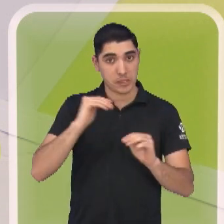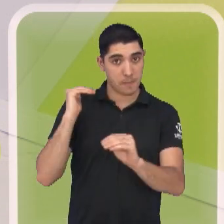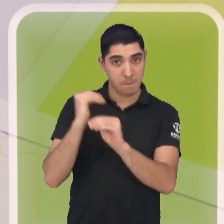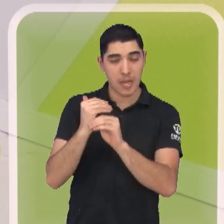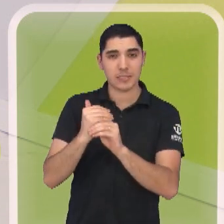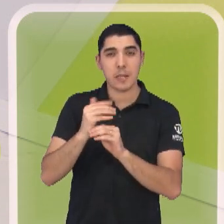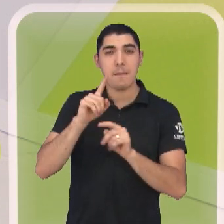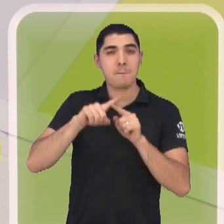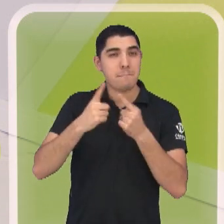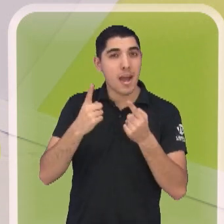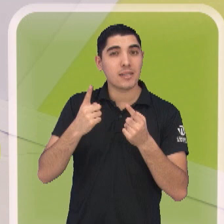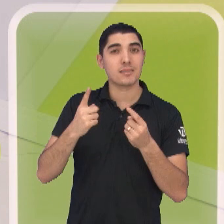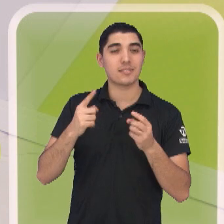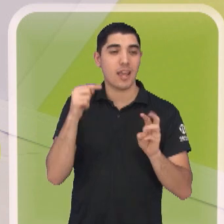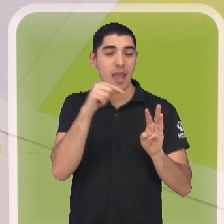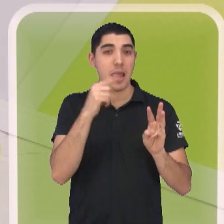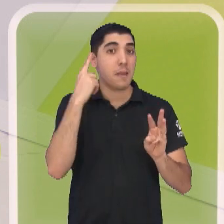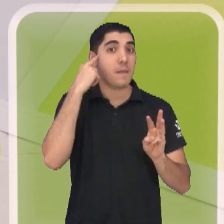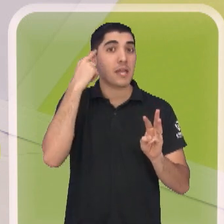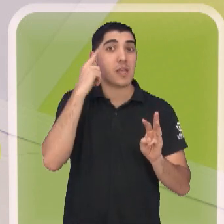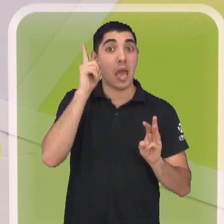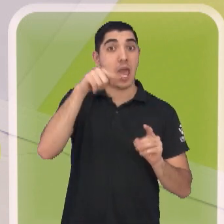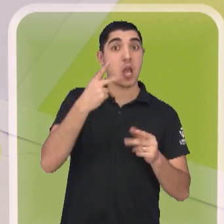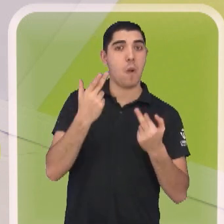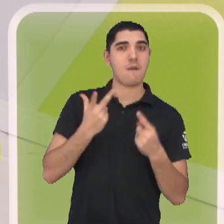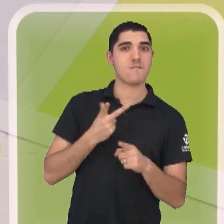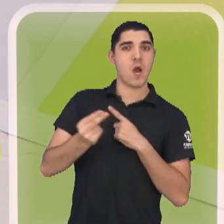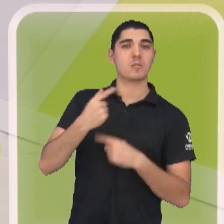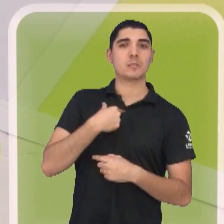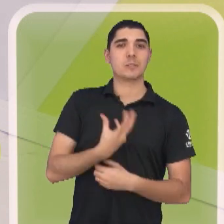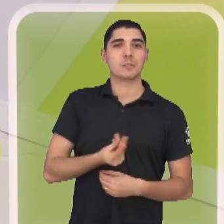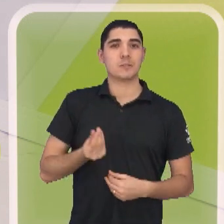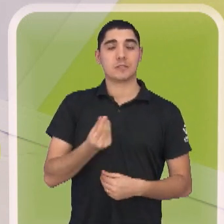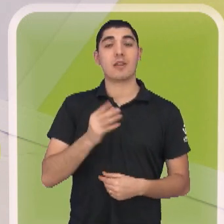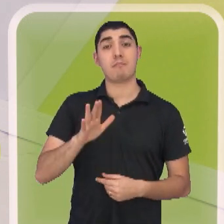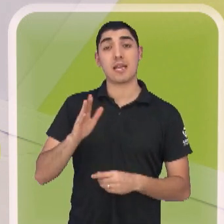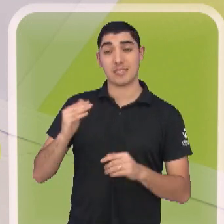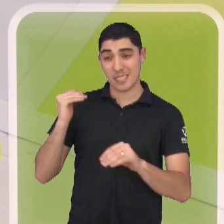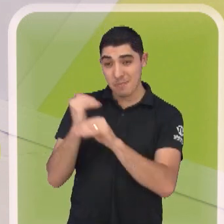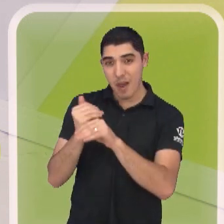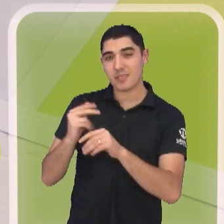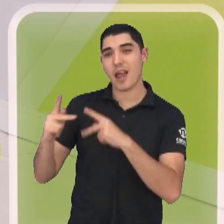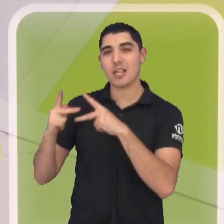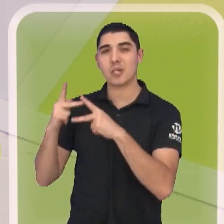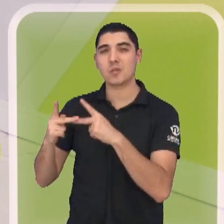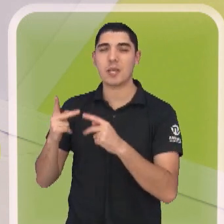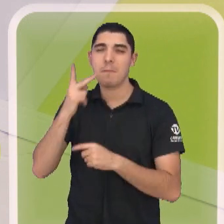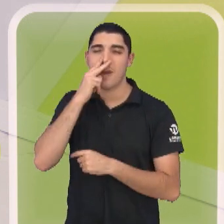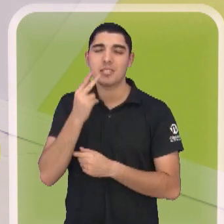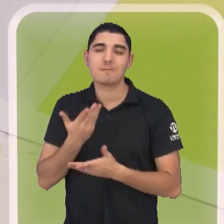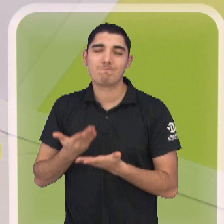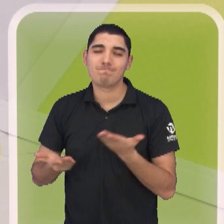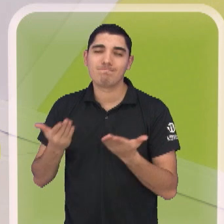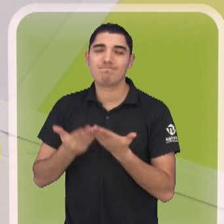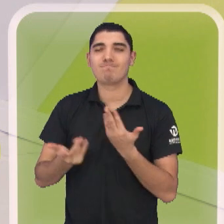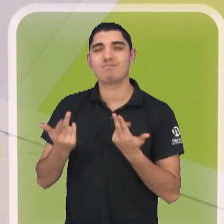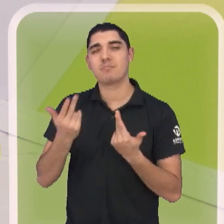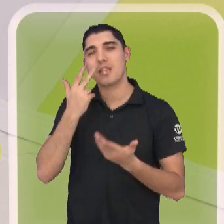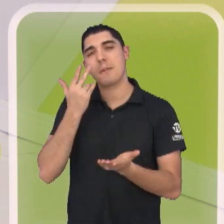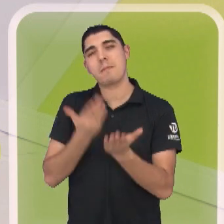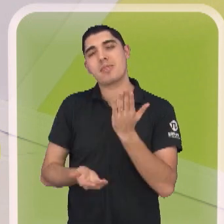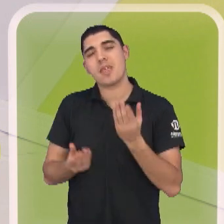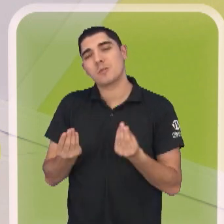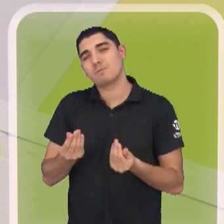empate com sabor de Vitória pro Dracena mediante as circunstâncias e o empático um sabor de derrota pro São José futsal mediante as circunstâncias